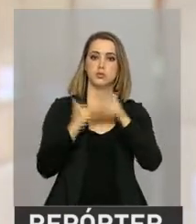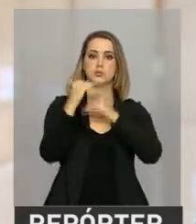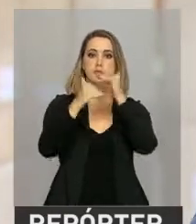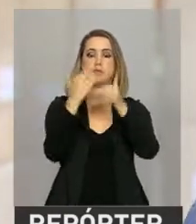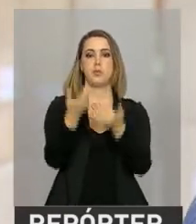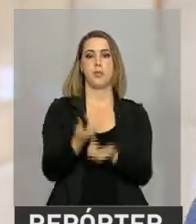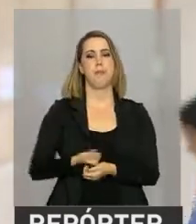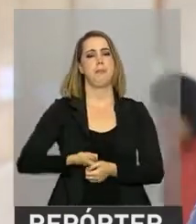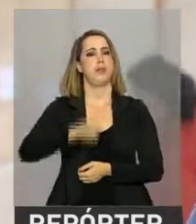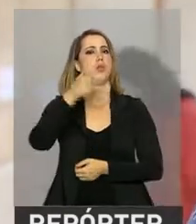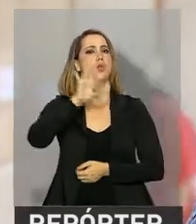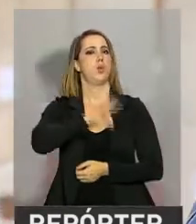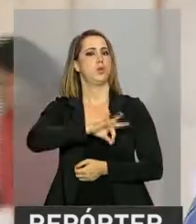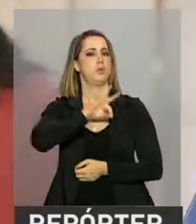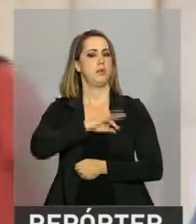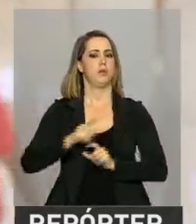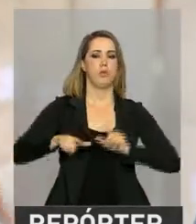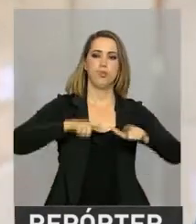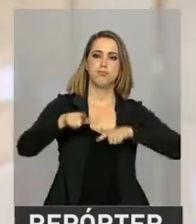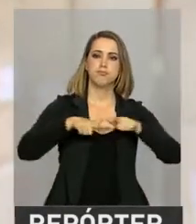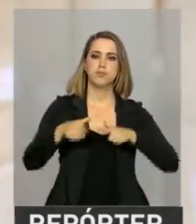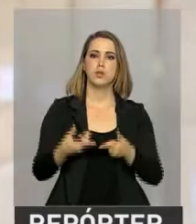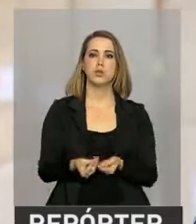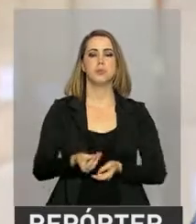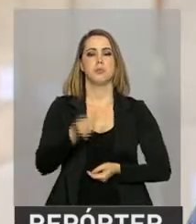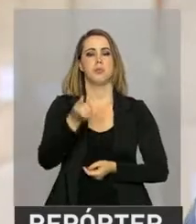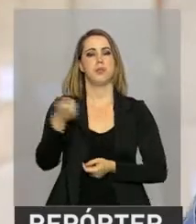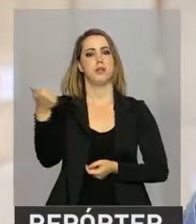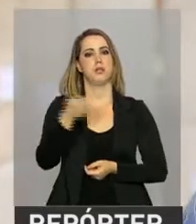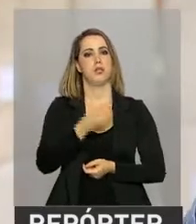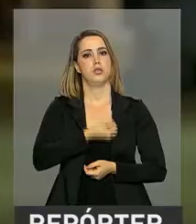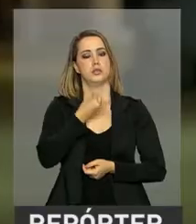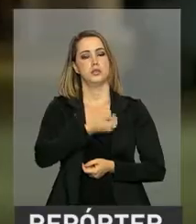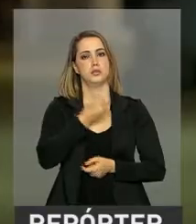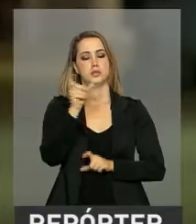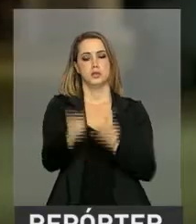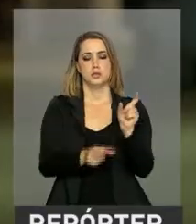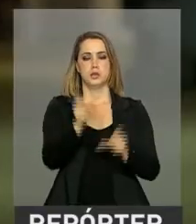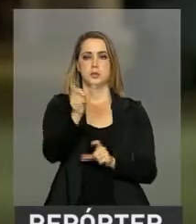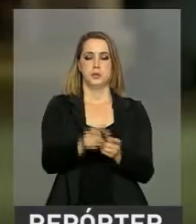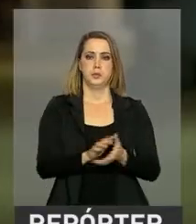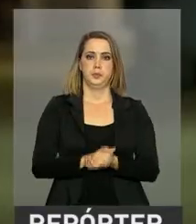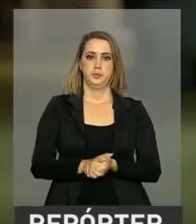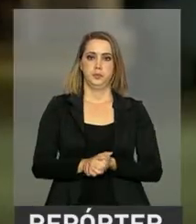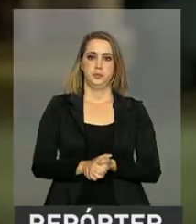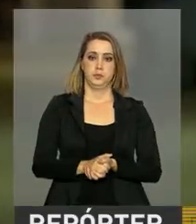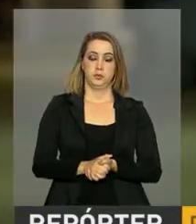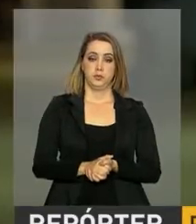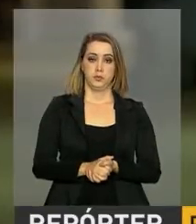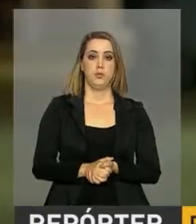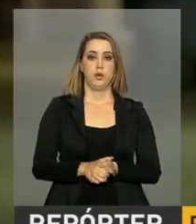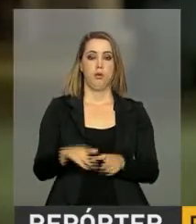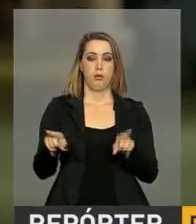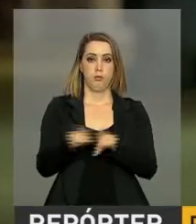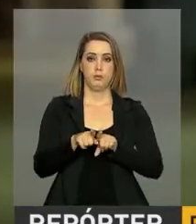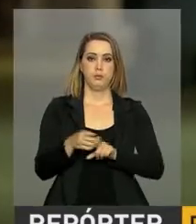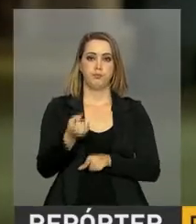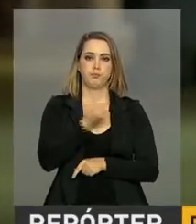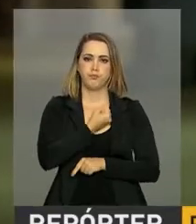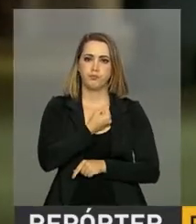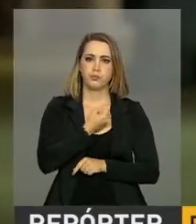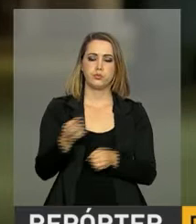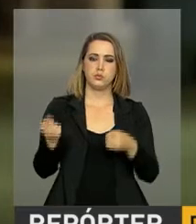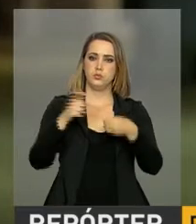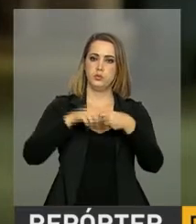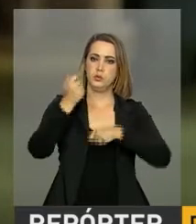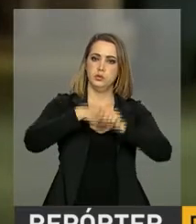aumento de renda, aumento de emprego e melhoria da qualidade de vida das pessoas, de um modo geral. Além dos indicadores internos de início da retomada da